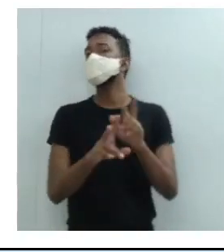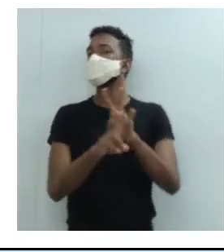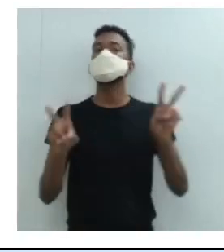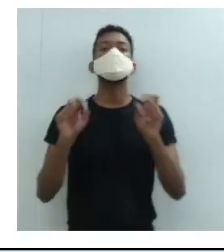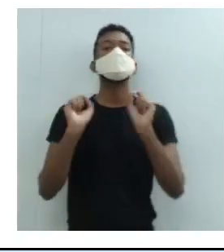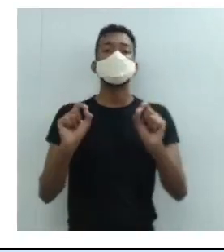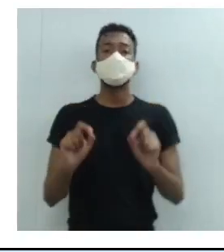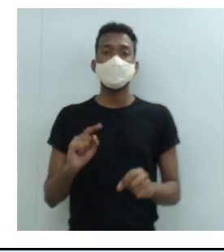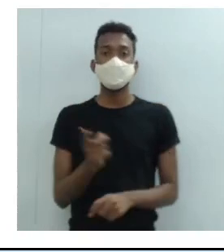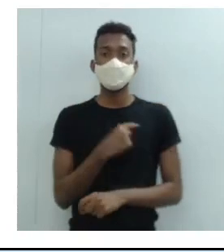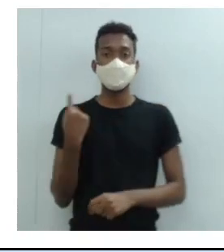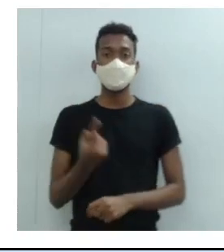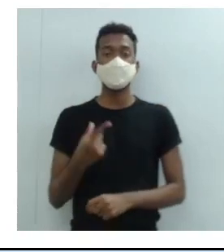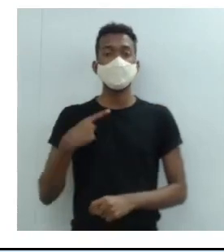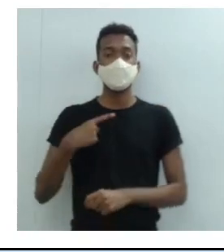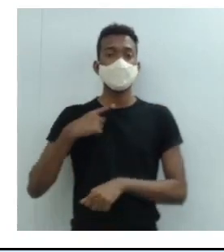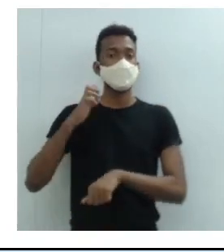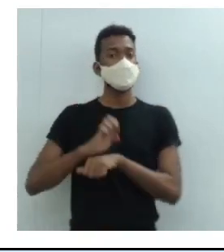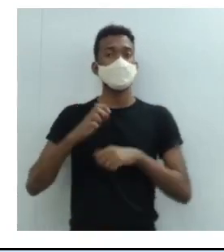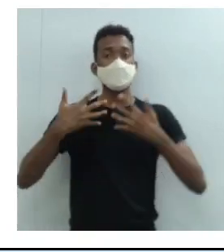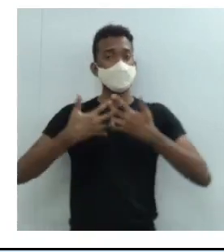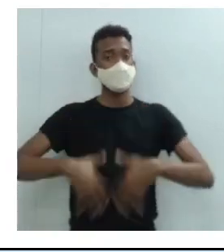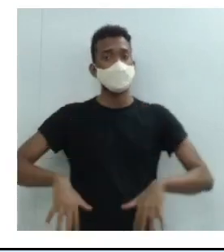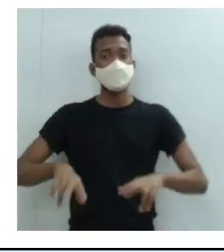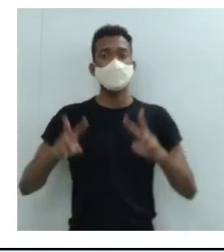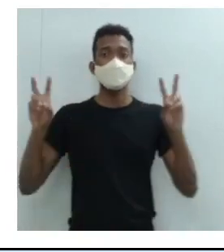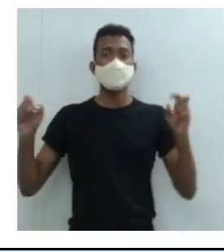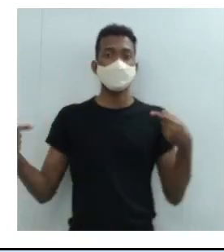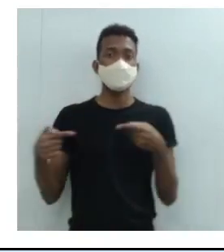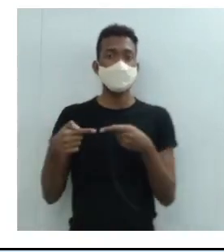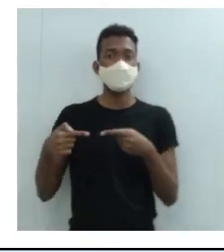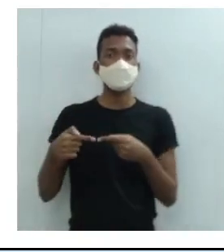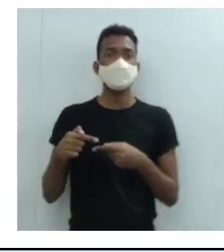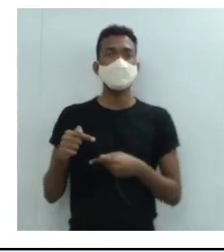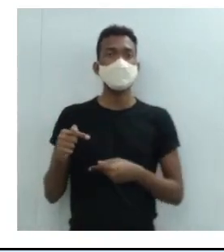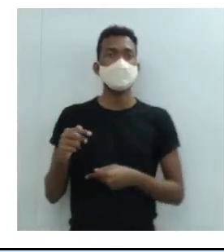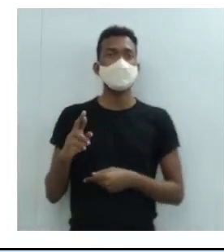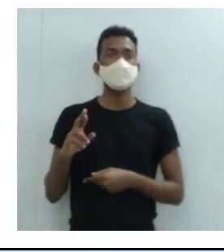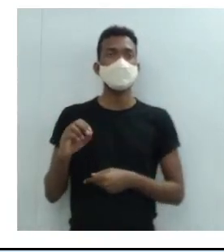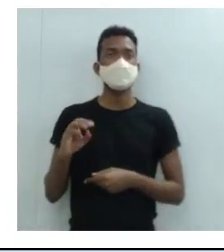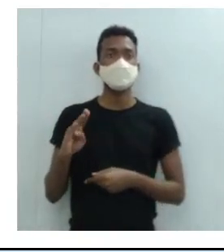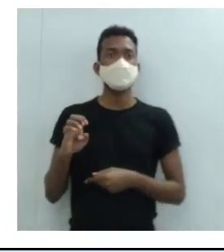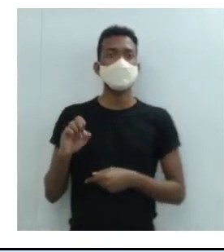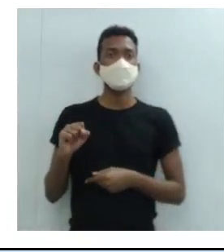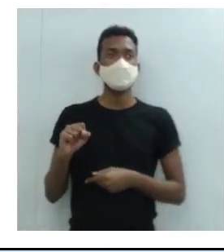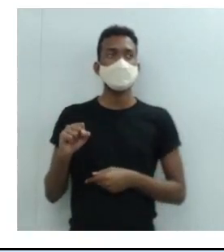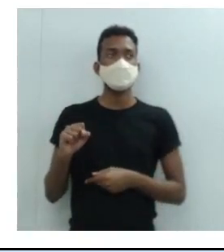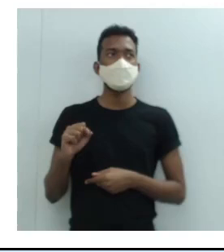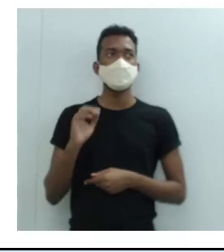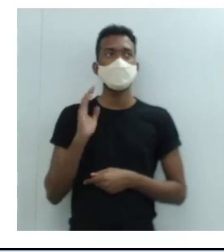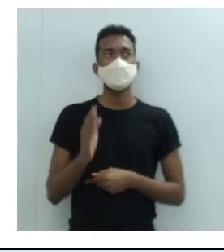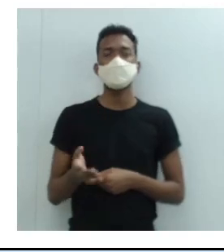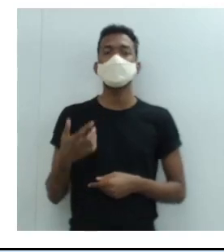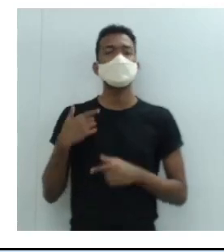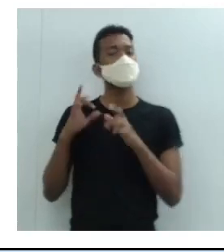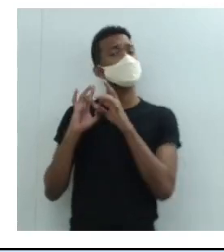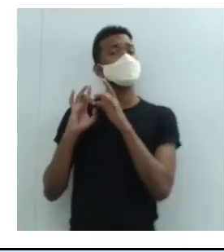no nosso estado natural, né, de acordo com Hobbes, né? Então, nós vamos abrir